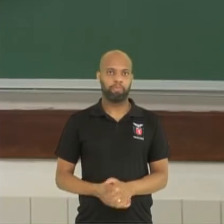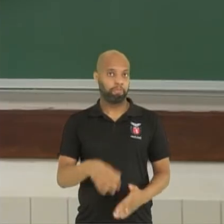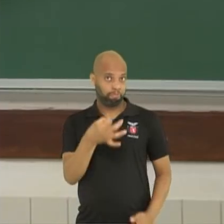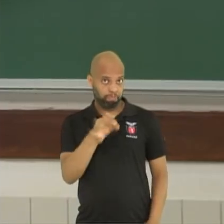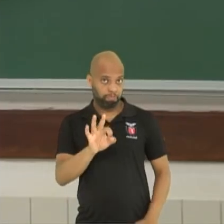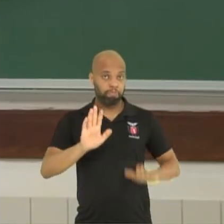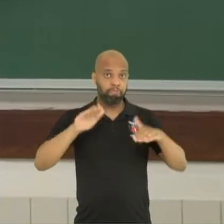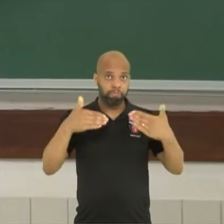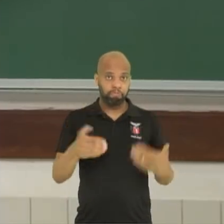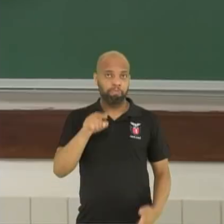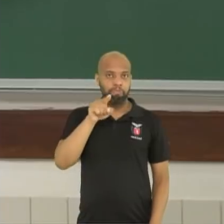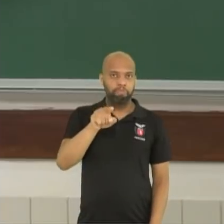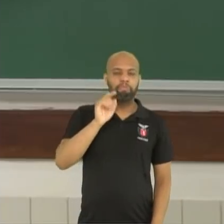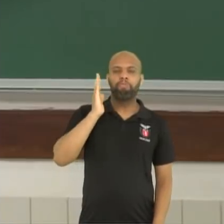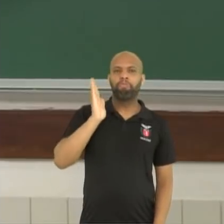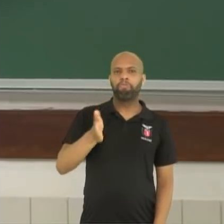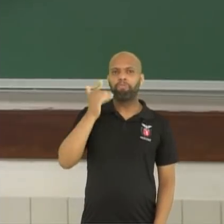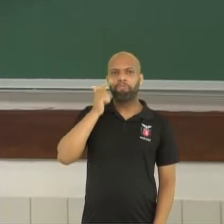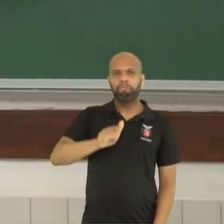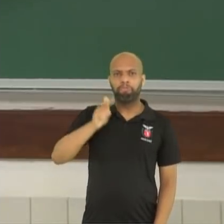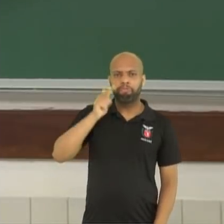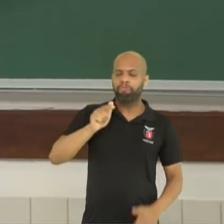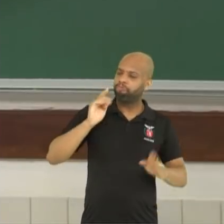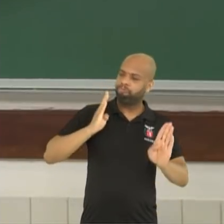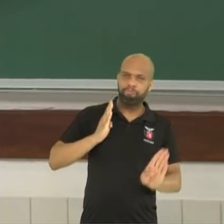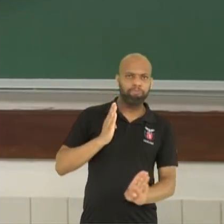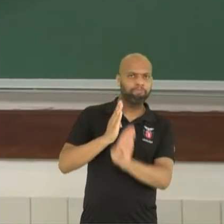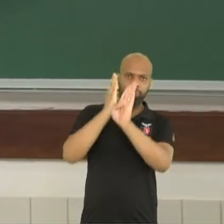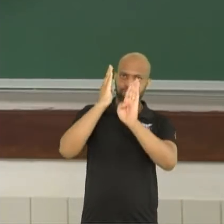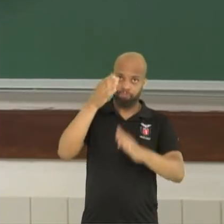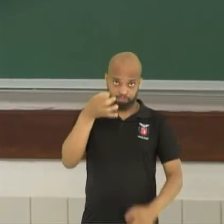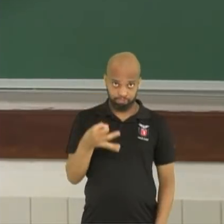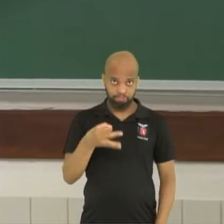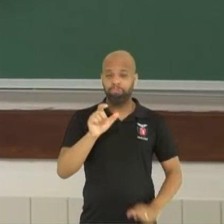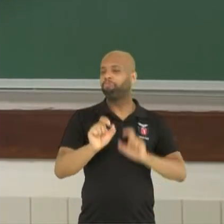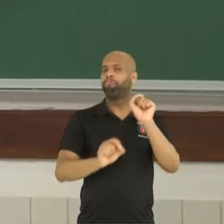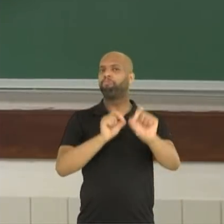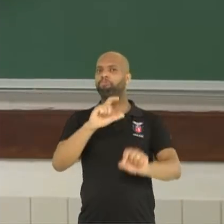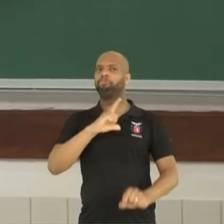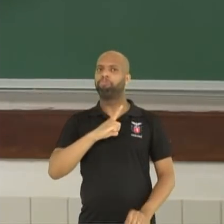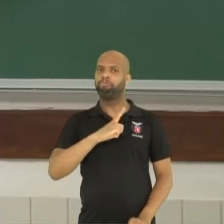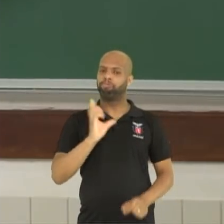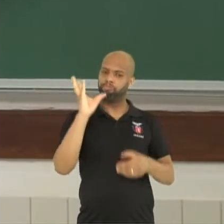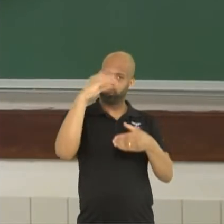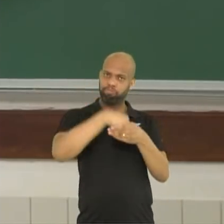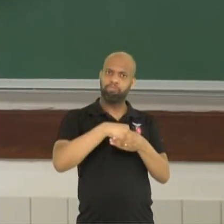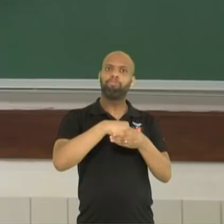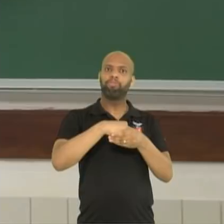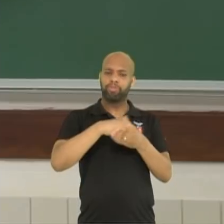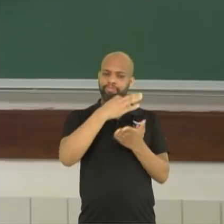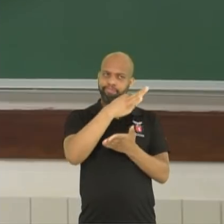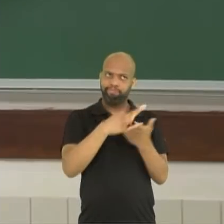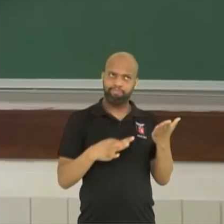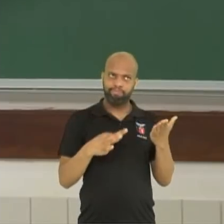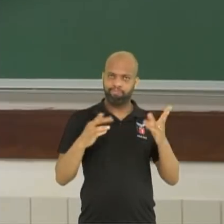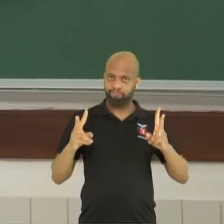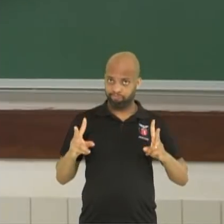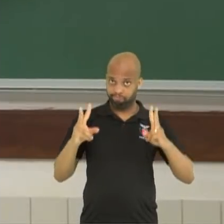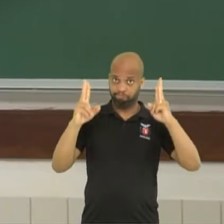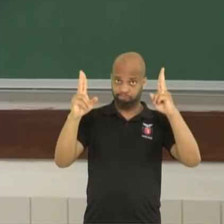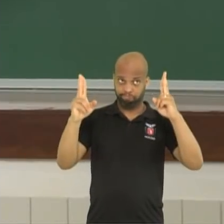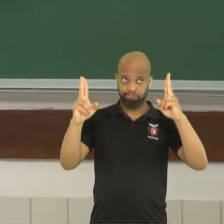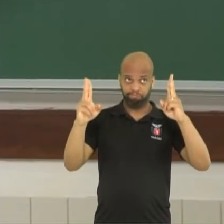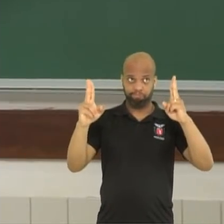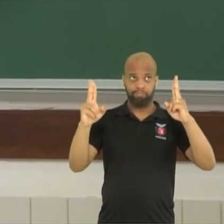Certo. E aí, pessoal, vocês conseguiram então identificar aí o que está presente naquele trecho destacado? Será